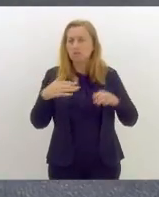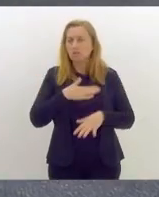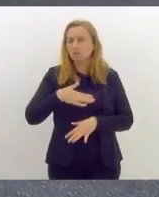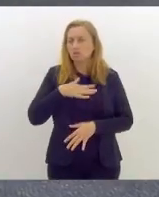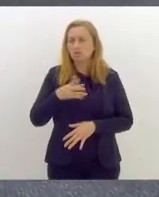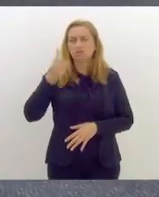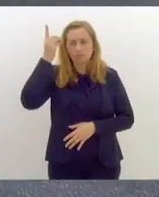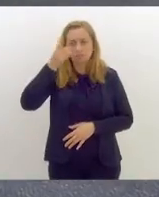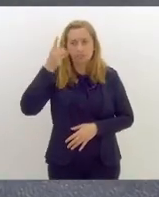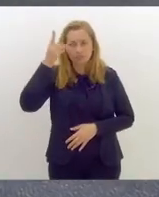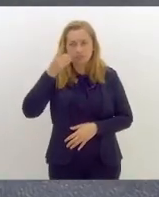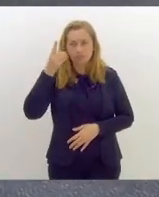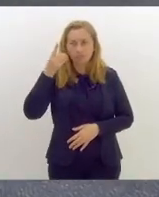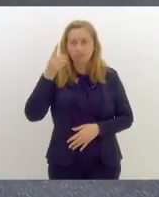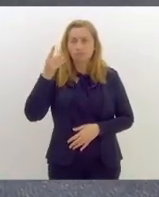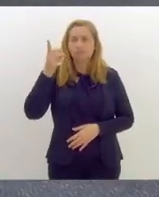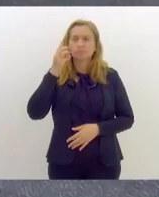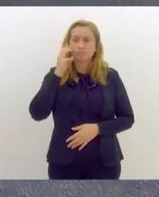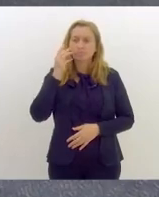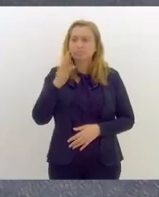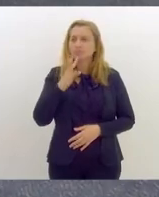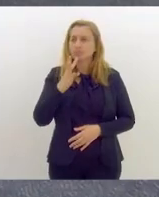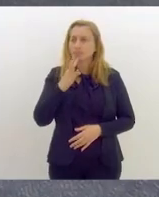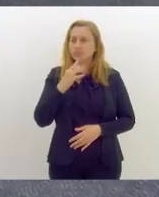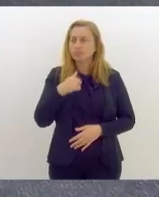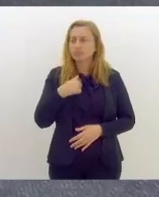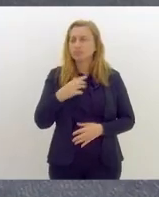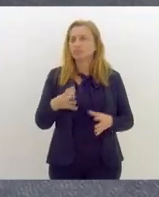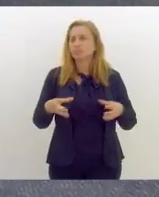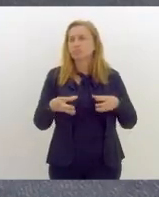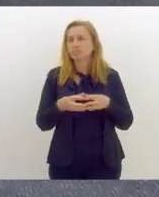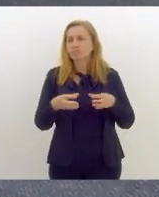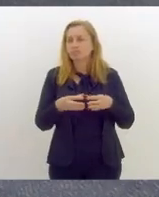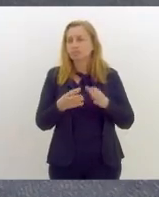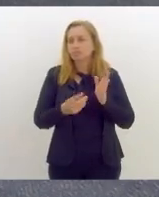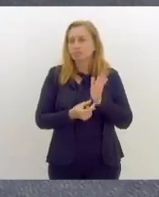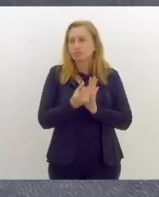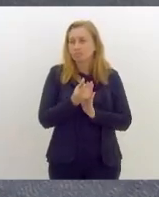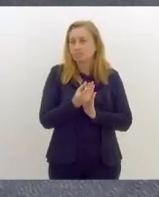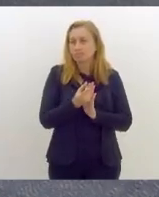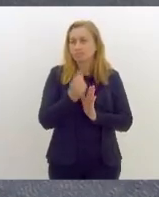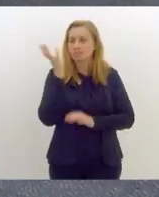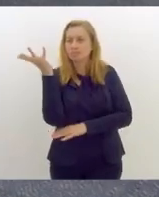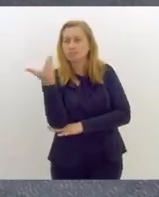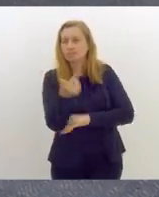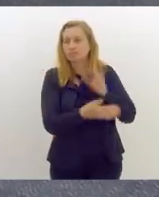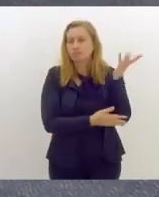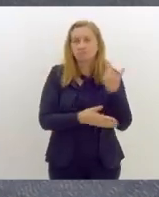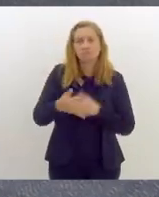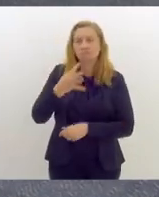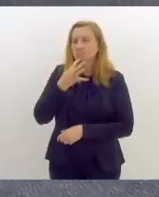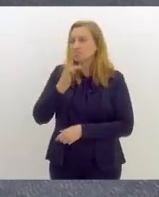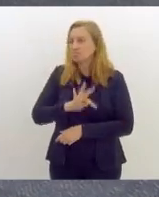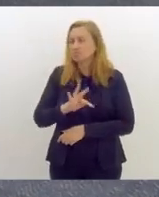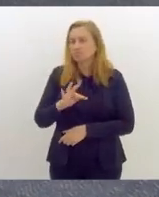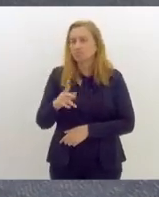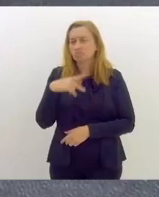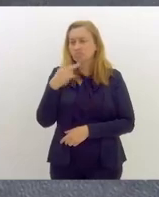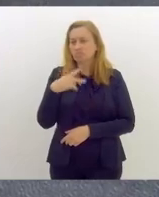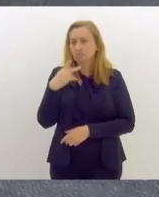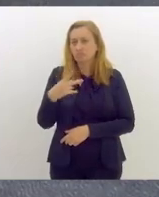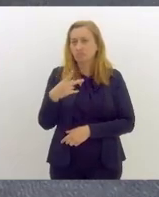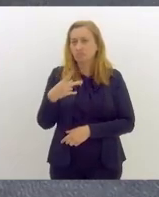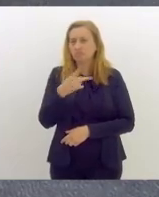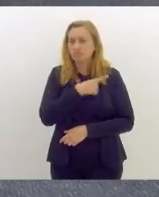até que vou chamar os conhecimentos que eu sou da comissão de saneamento ambiental eu não consegui falar com o presidente da Comissão de meio ambiente que é